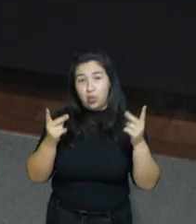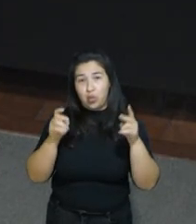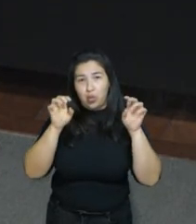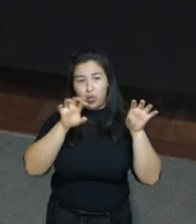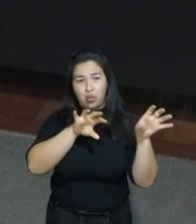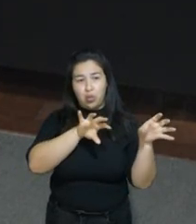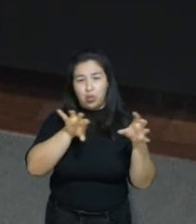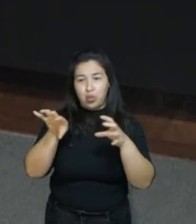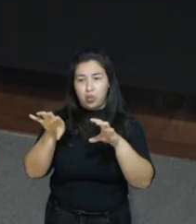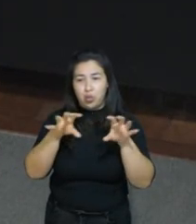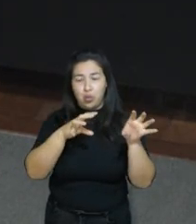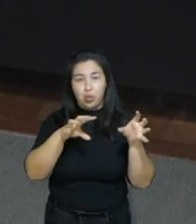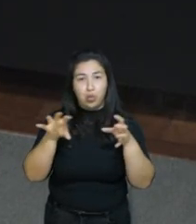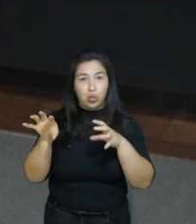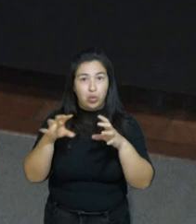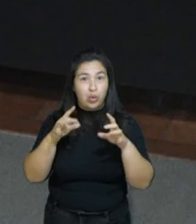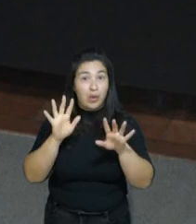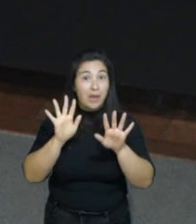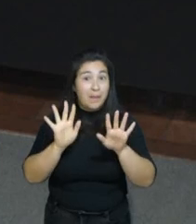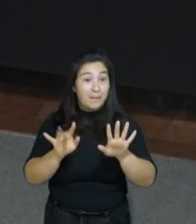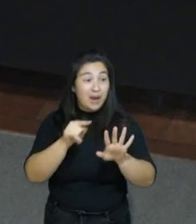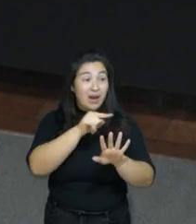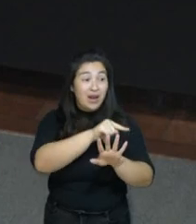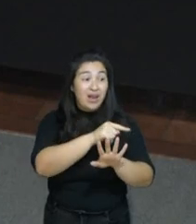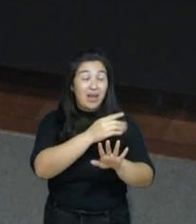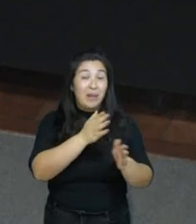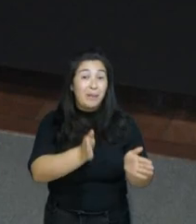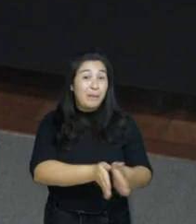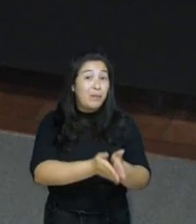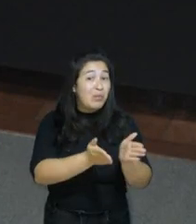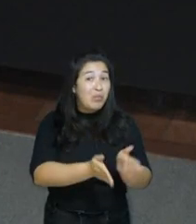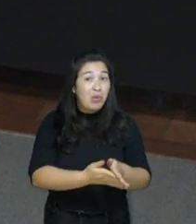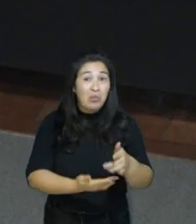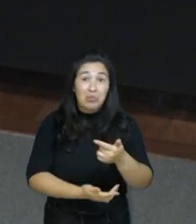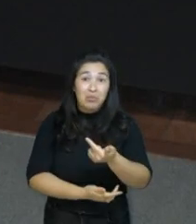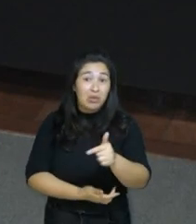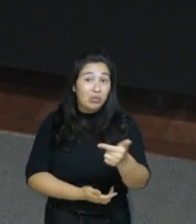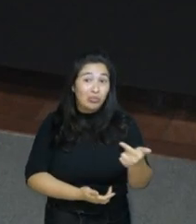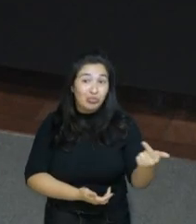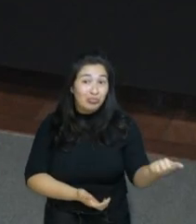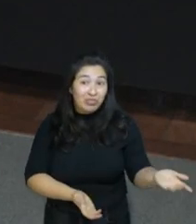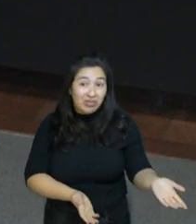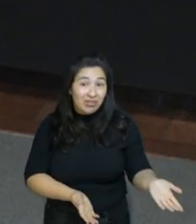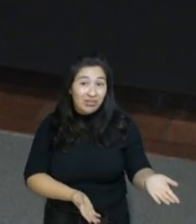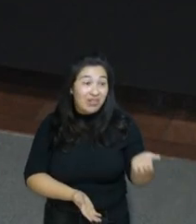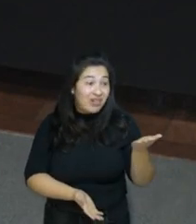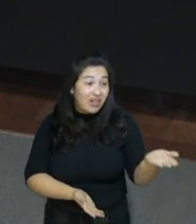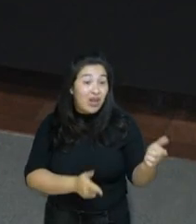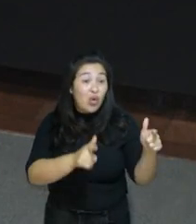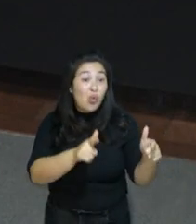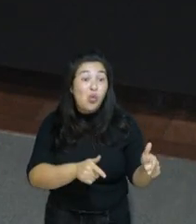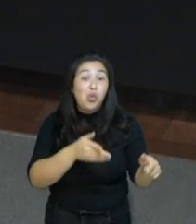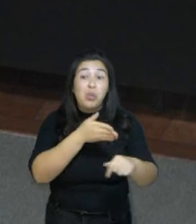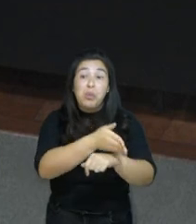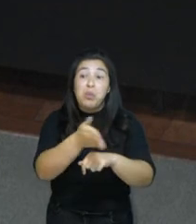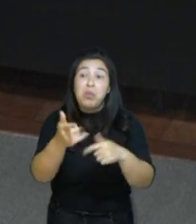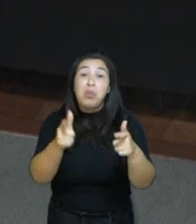menor, de baixa renda não têm. Então, eles vão ser os que não têm onde, para onde ir.